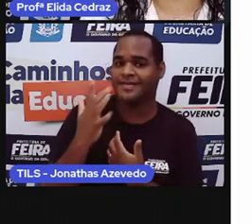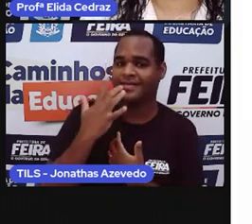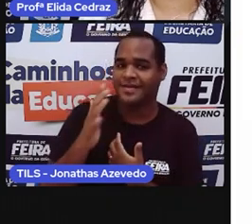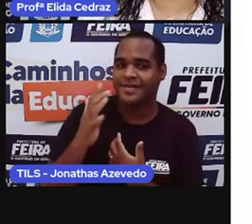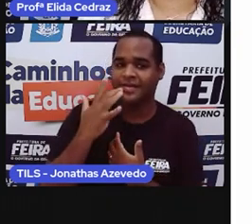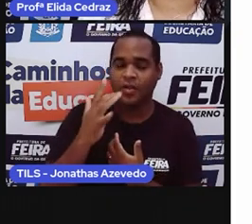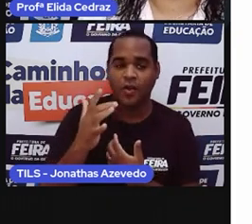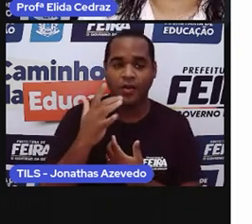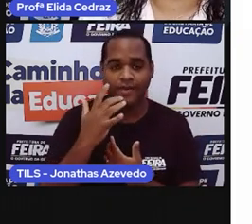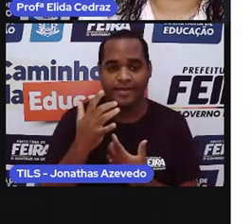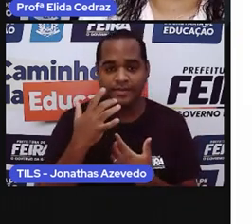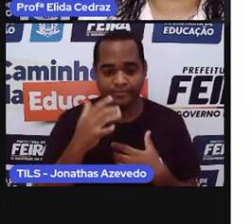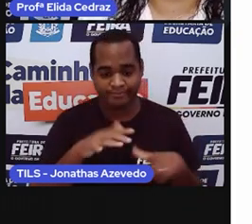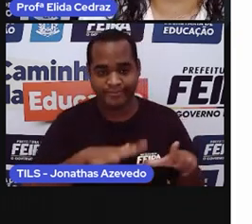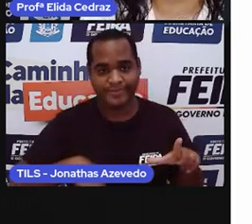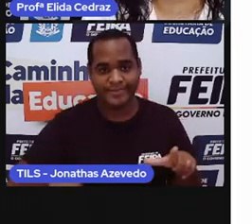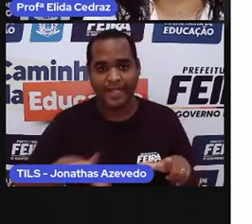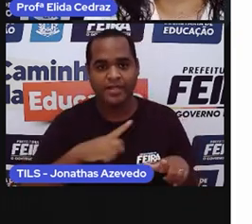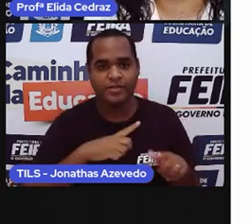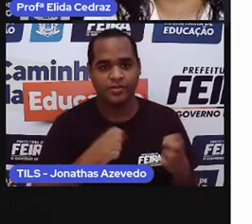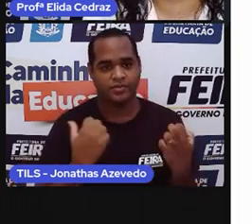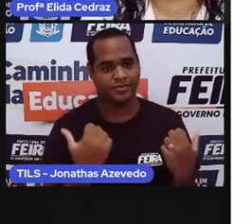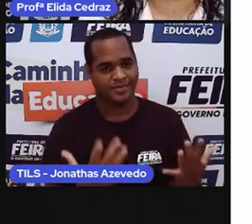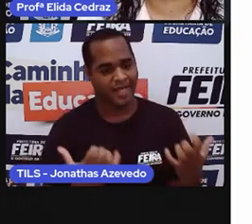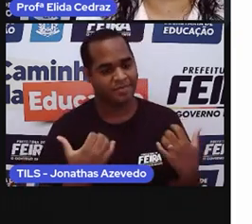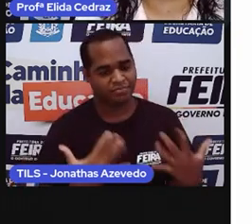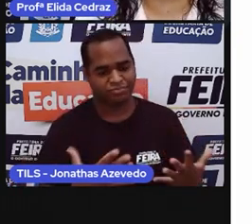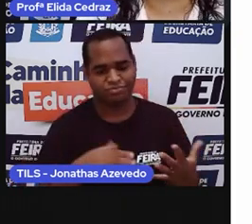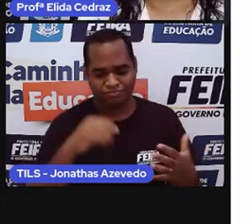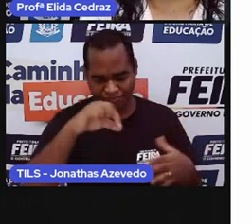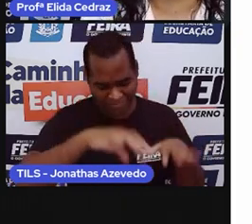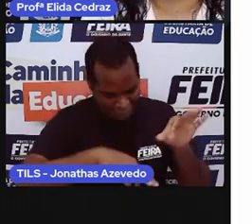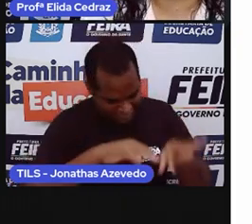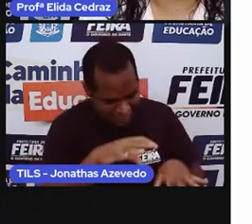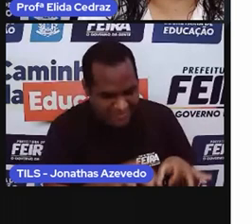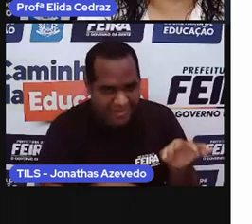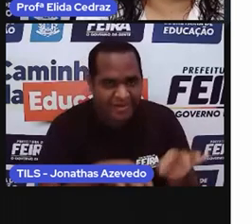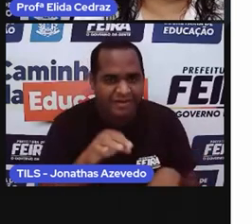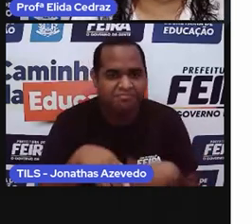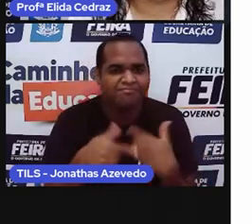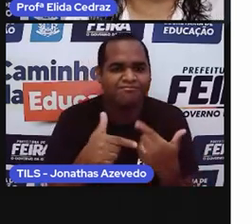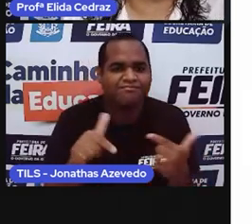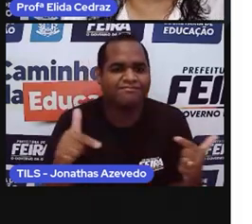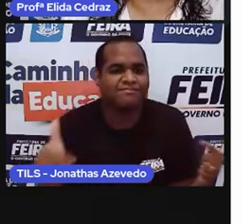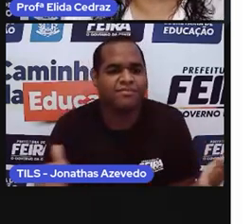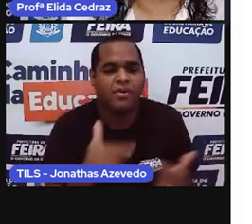Alecrim, alecrim dourado que nasceu no campo sem ser